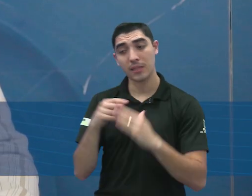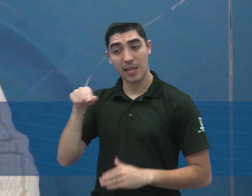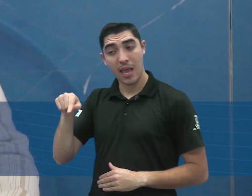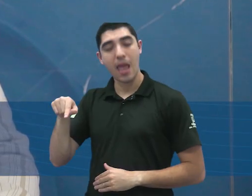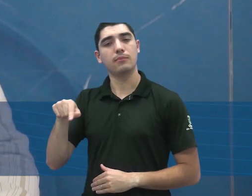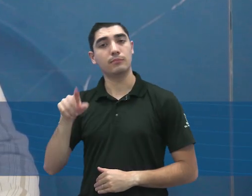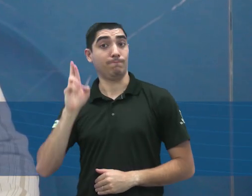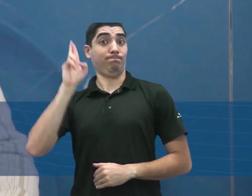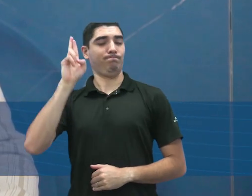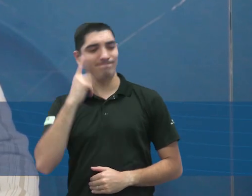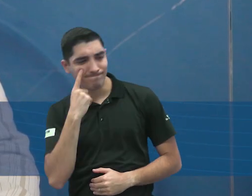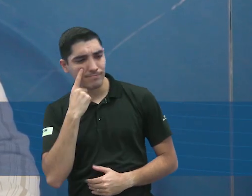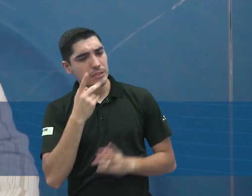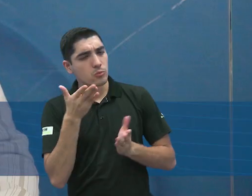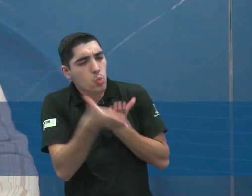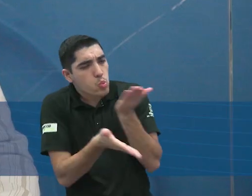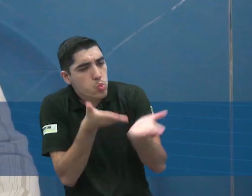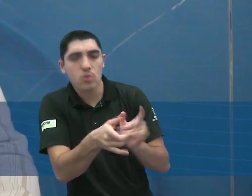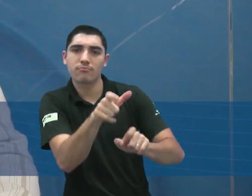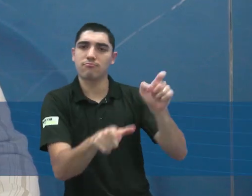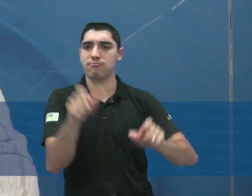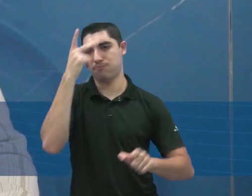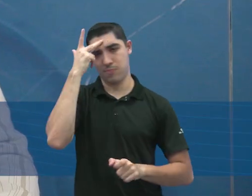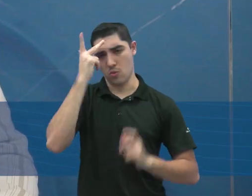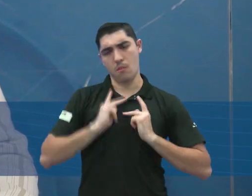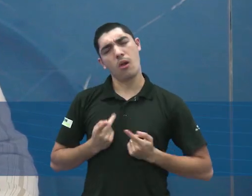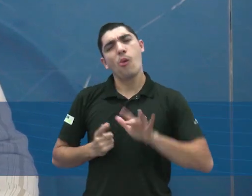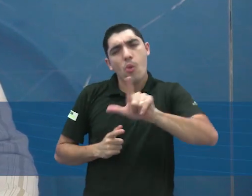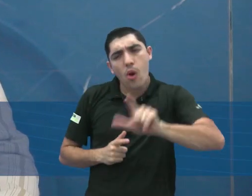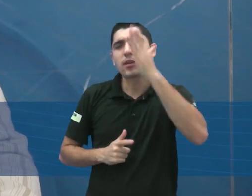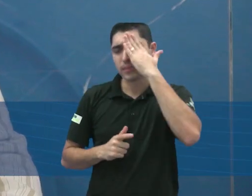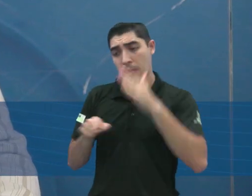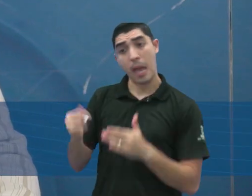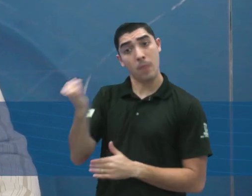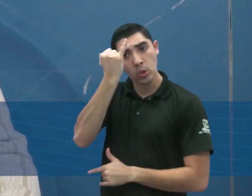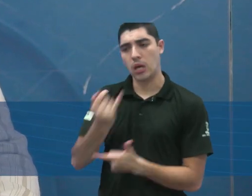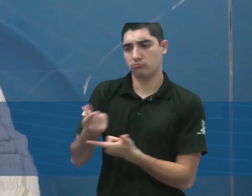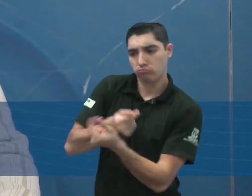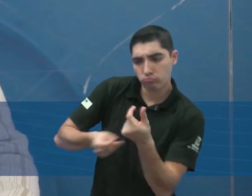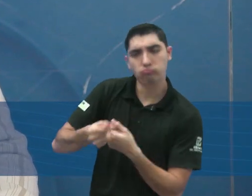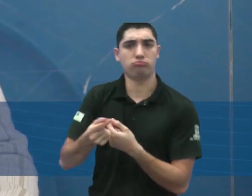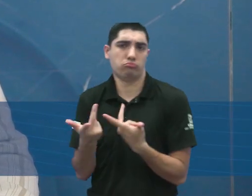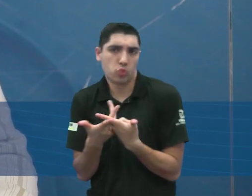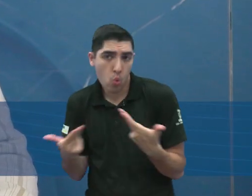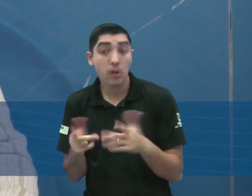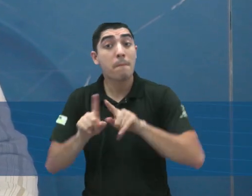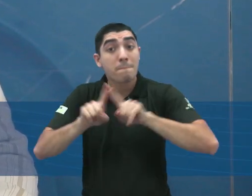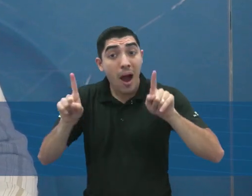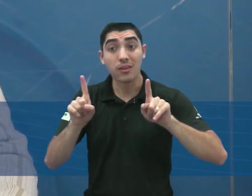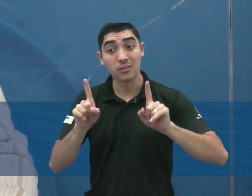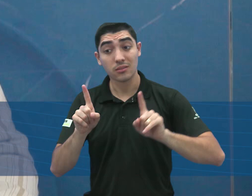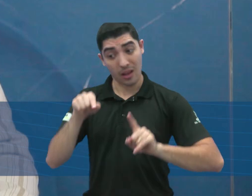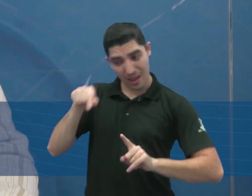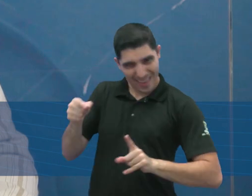para as pessoas, né? É claro que a gente está falando de negócio, né? Mas o negócio em si, ele é fomentado pelas